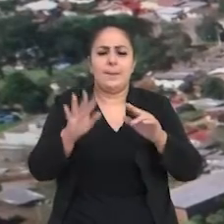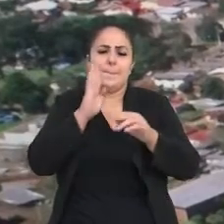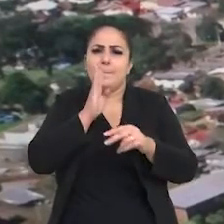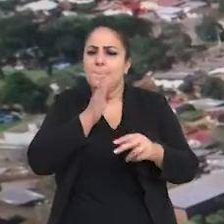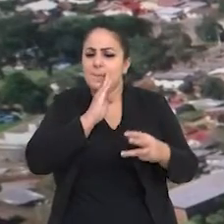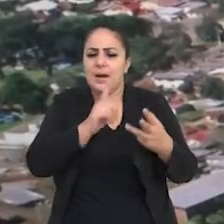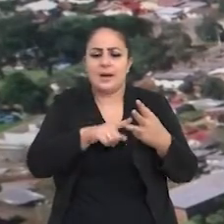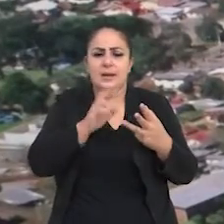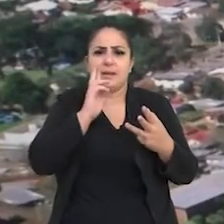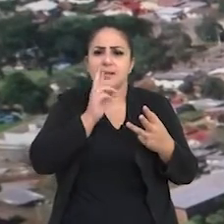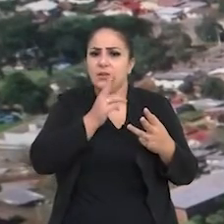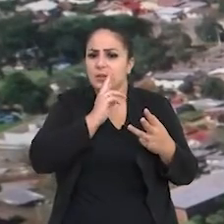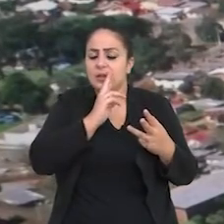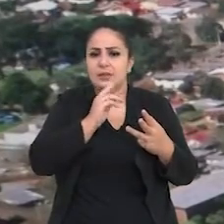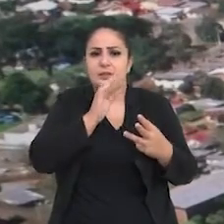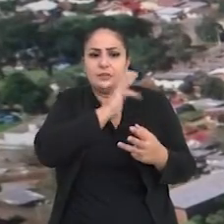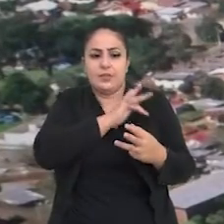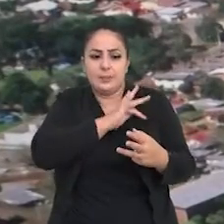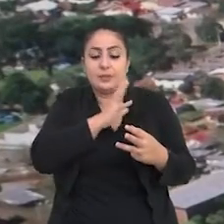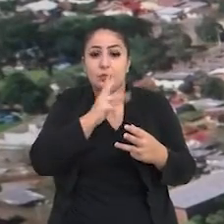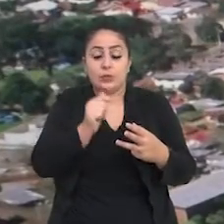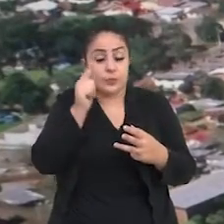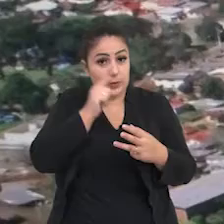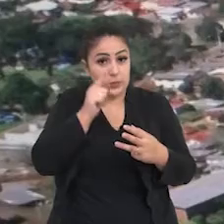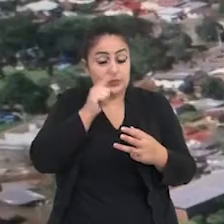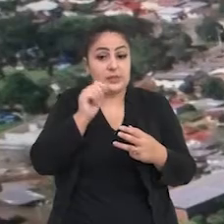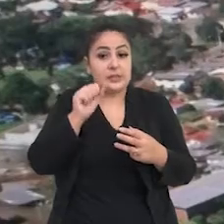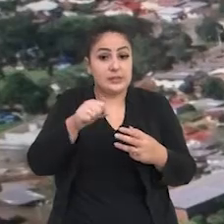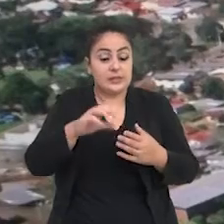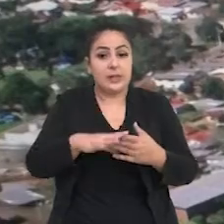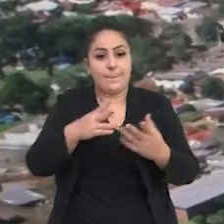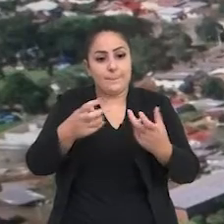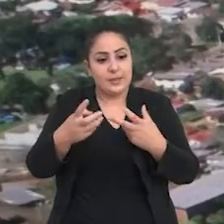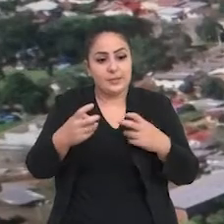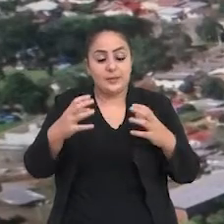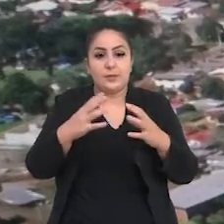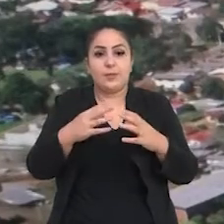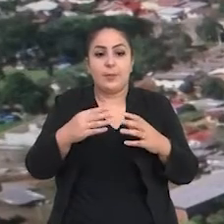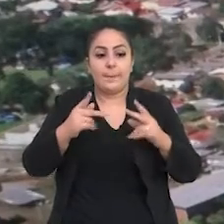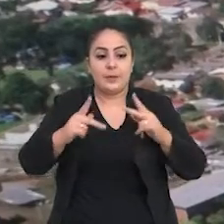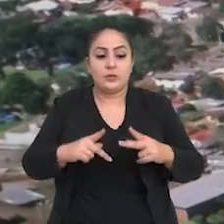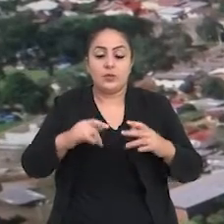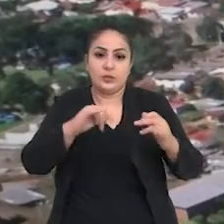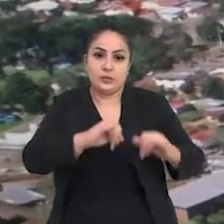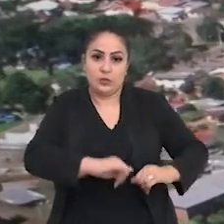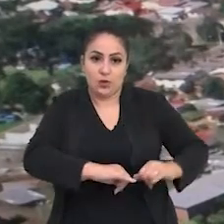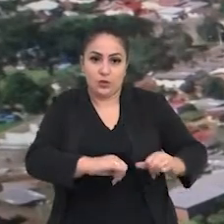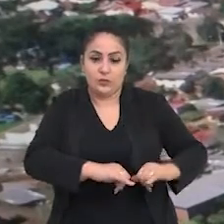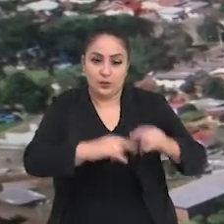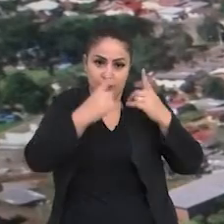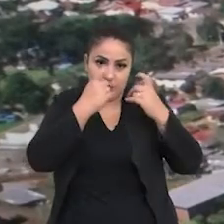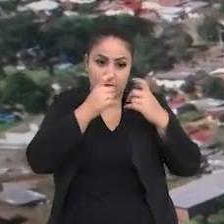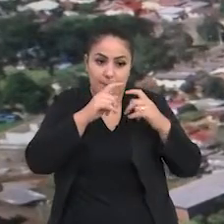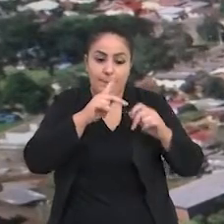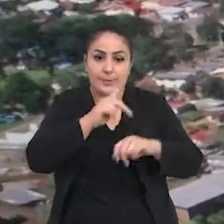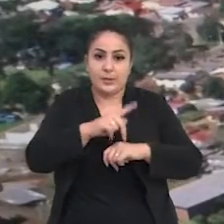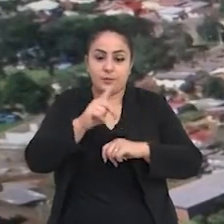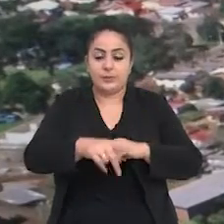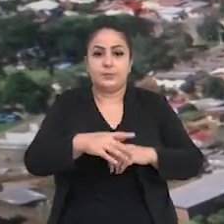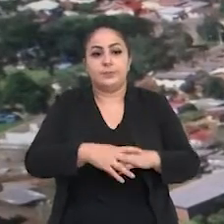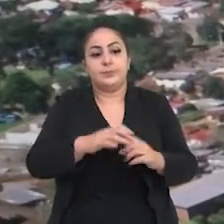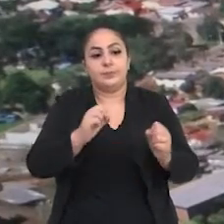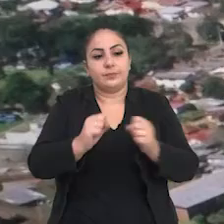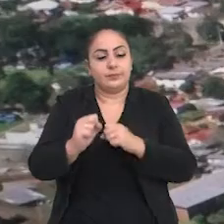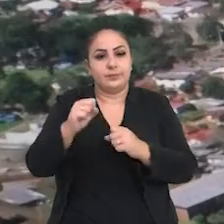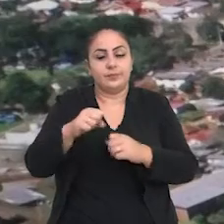bares, restaurantes, farmácias, para daí, identificando uma vítima de violência, que essa